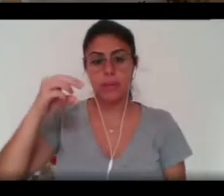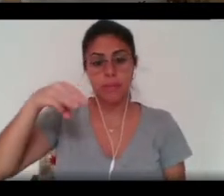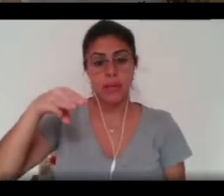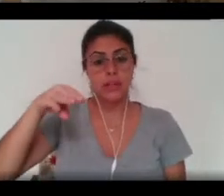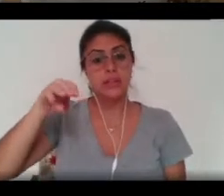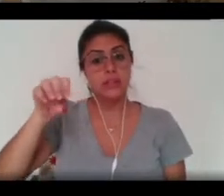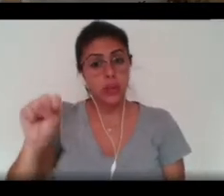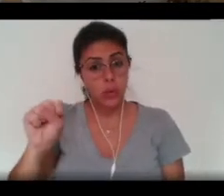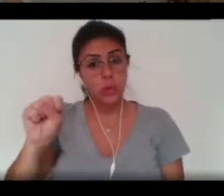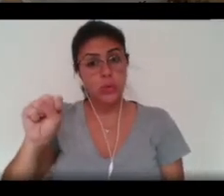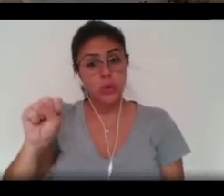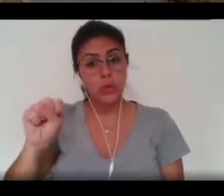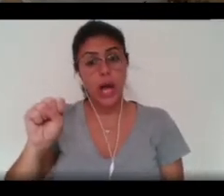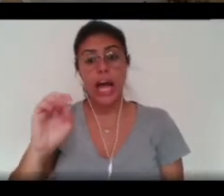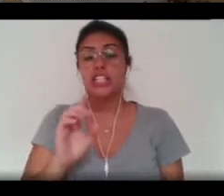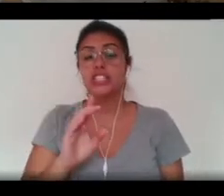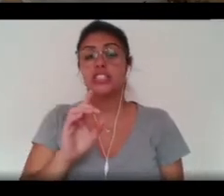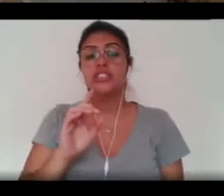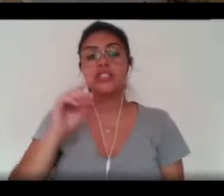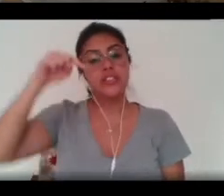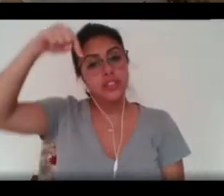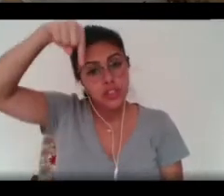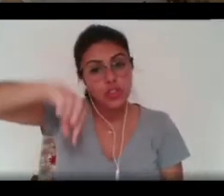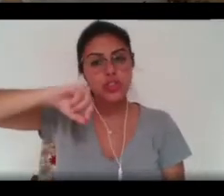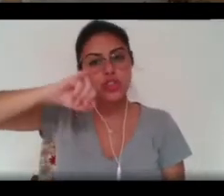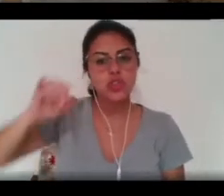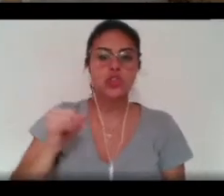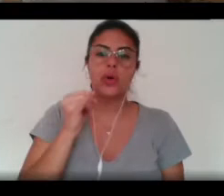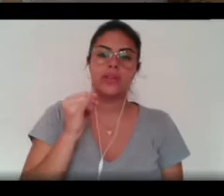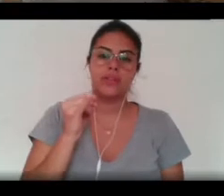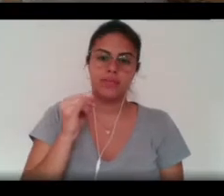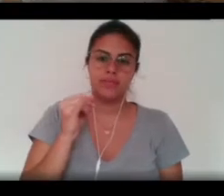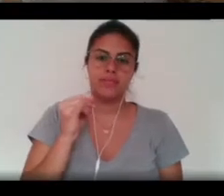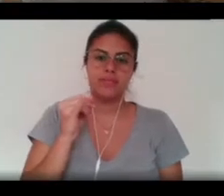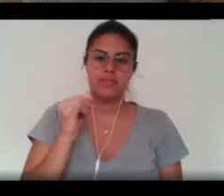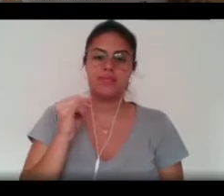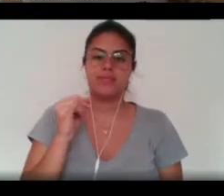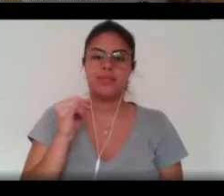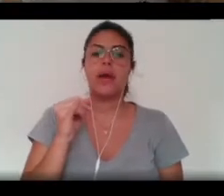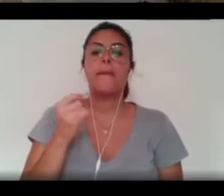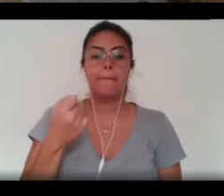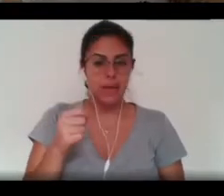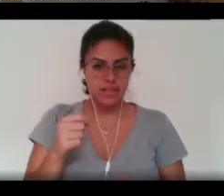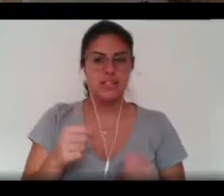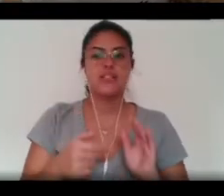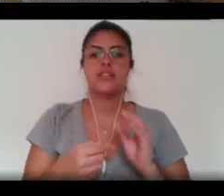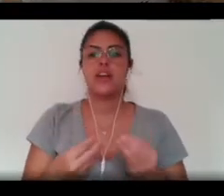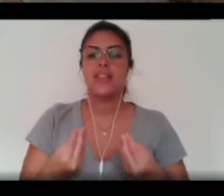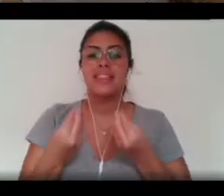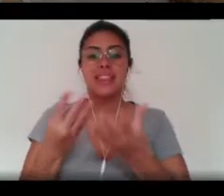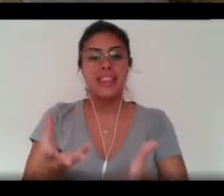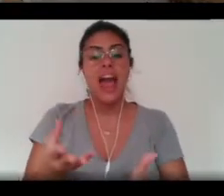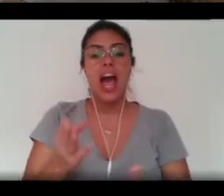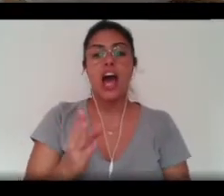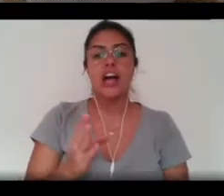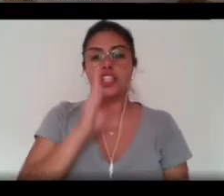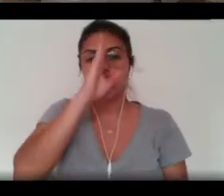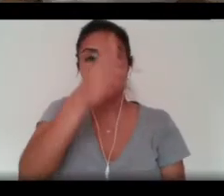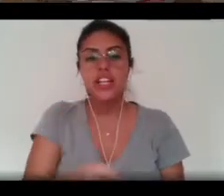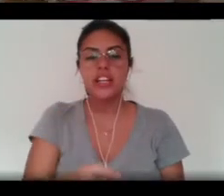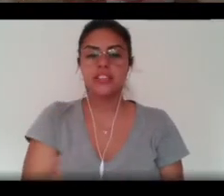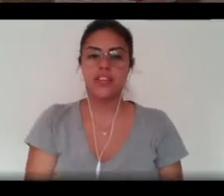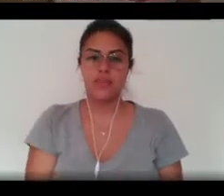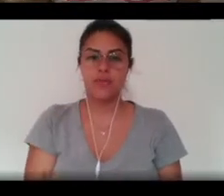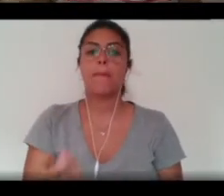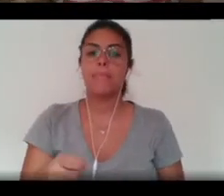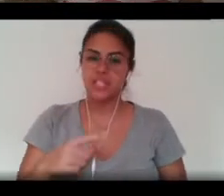28,4 metros por segundo na direção negativa de J. Se eu peço uma velocidade,